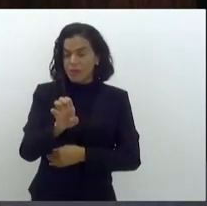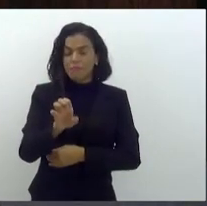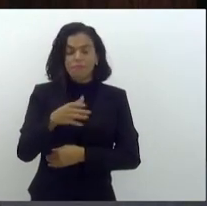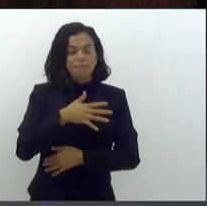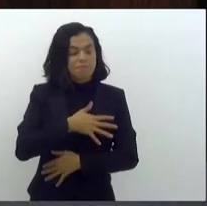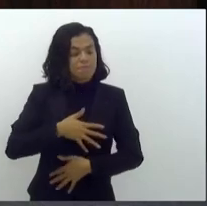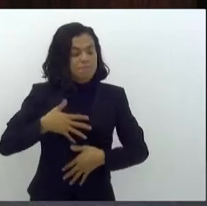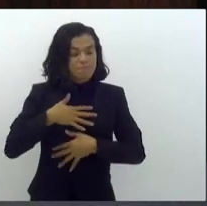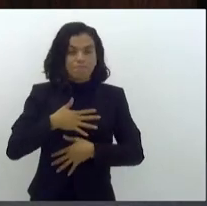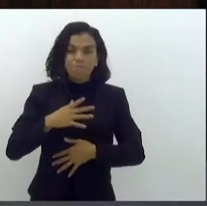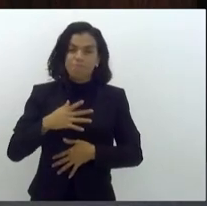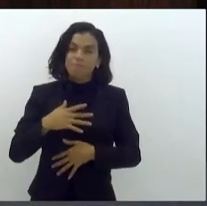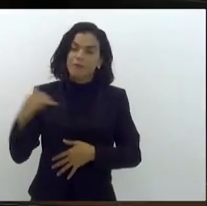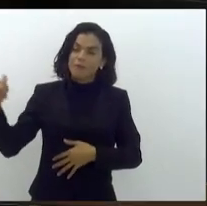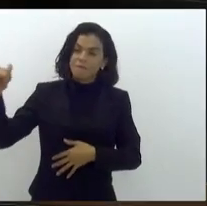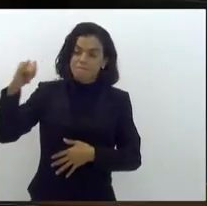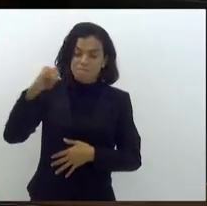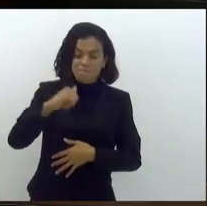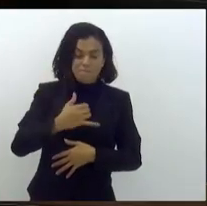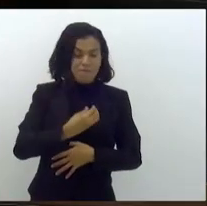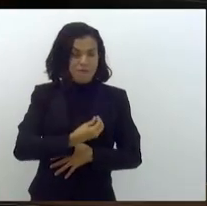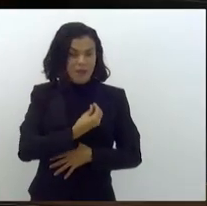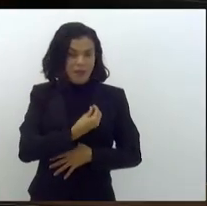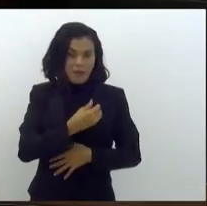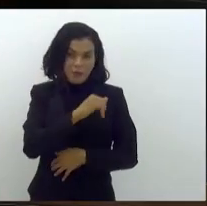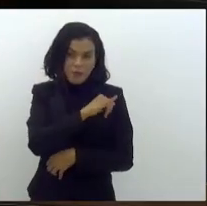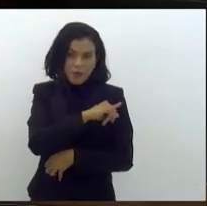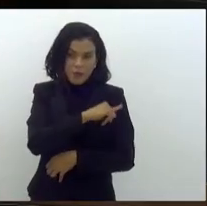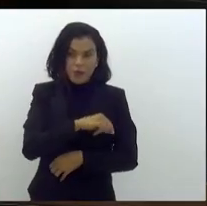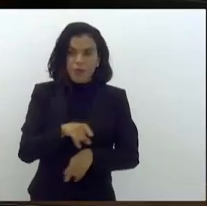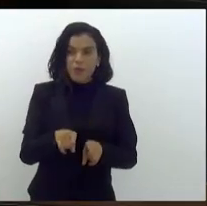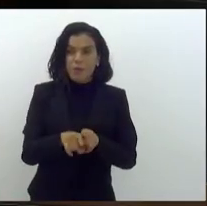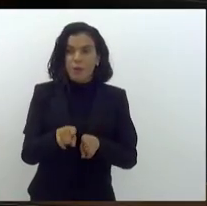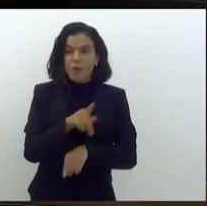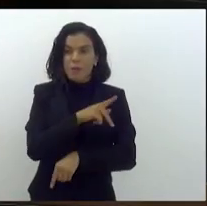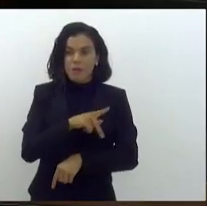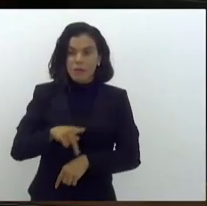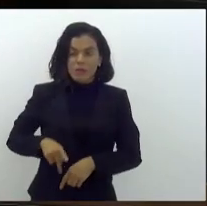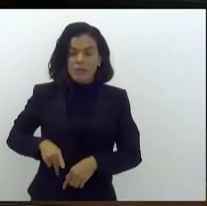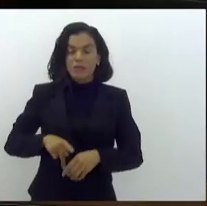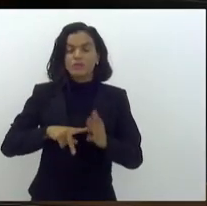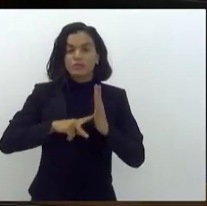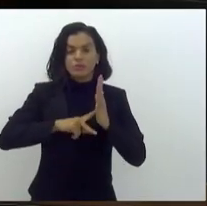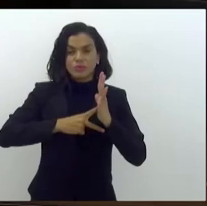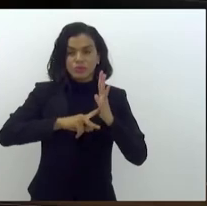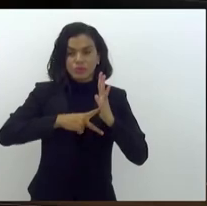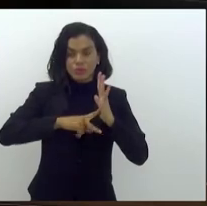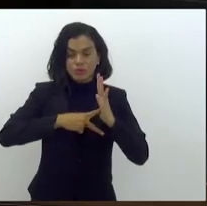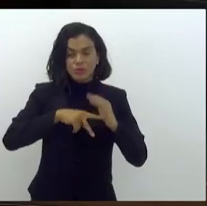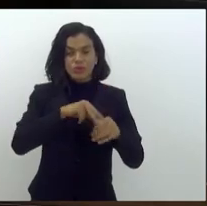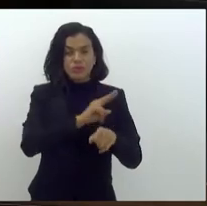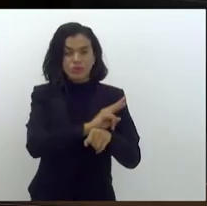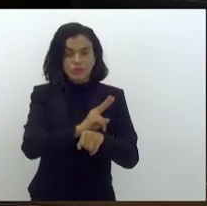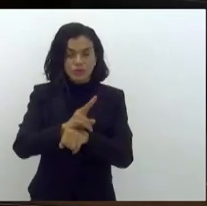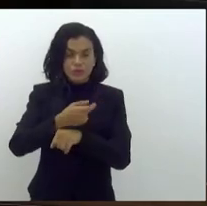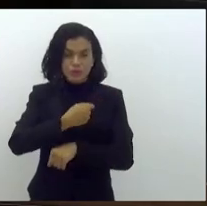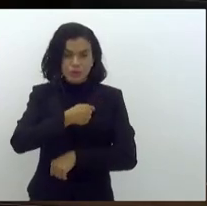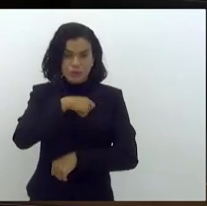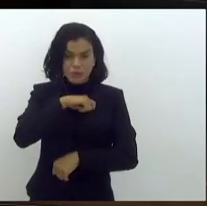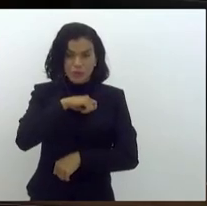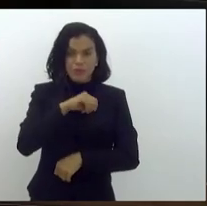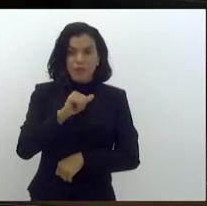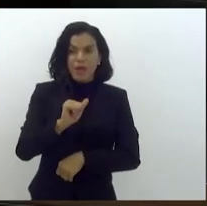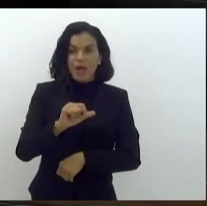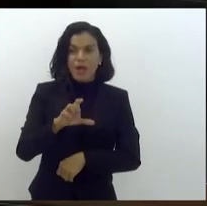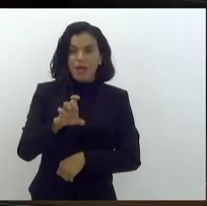no Rio de Janeiro e também o presidente do nosso Sindicato dos auditores fiscais do rio o